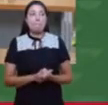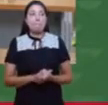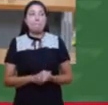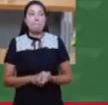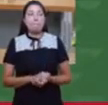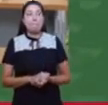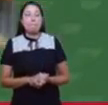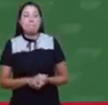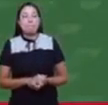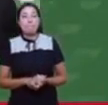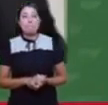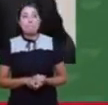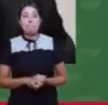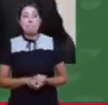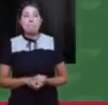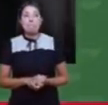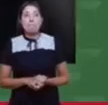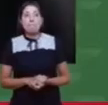contigo.